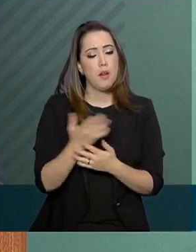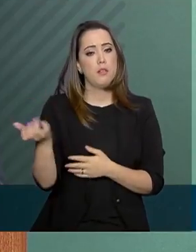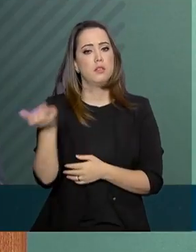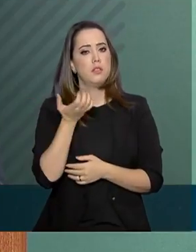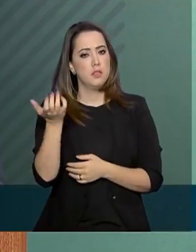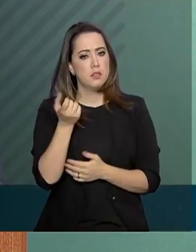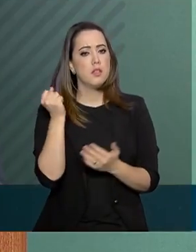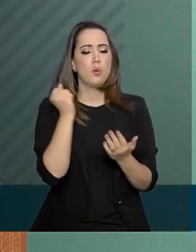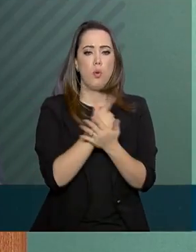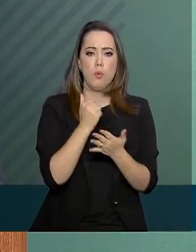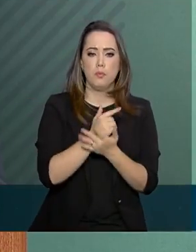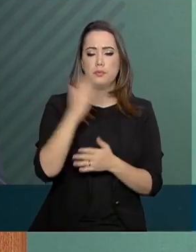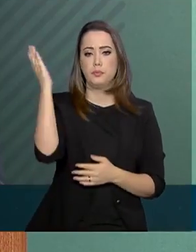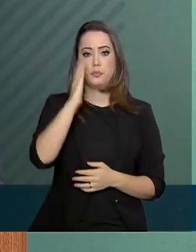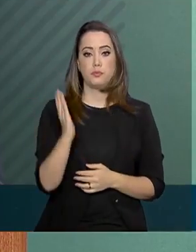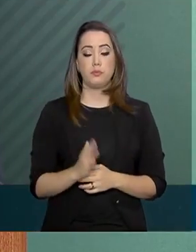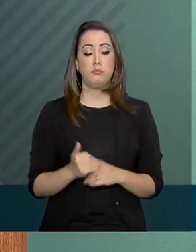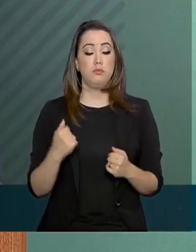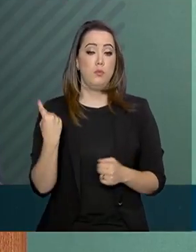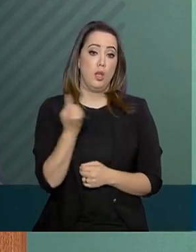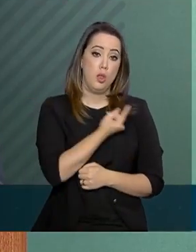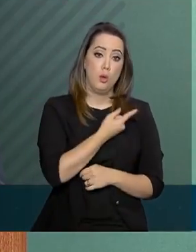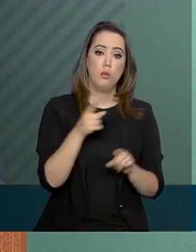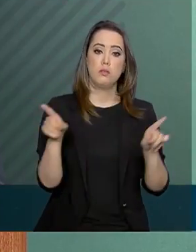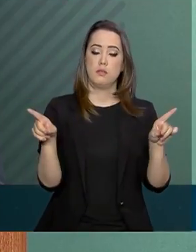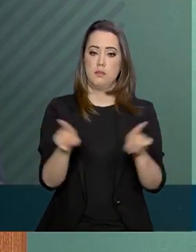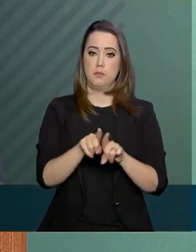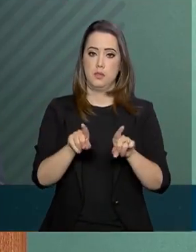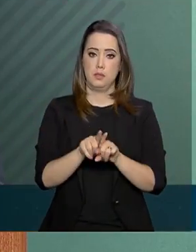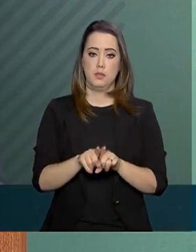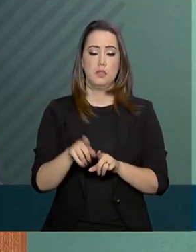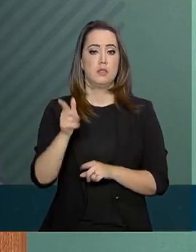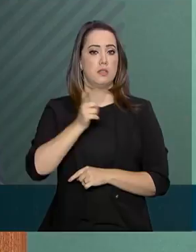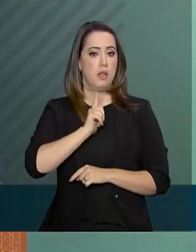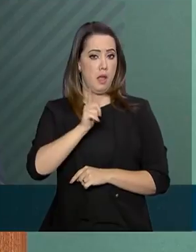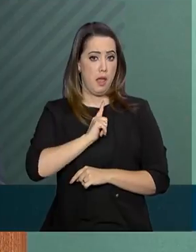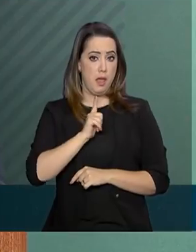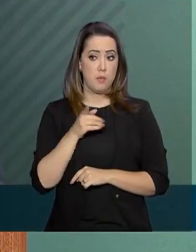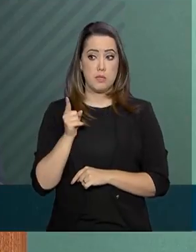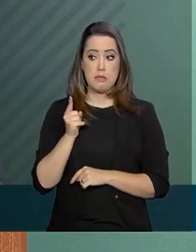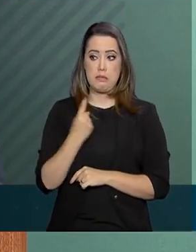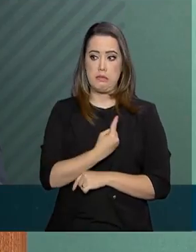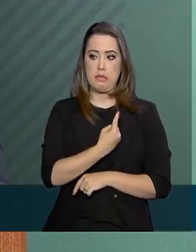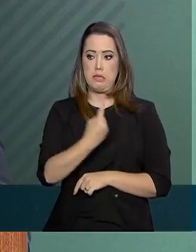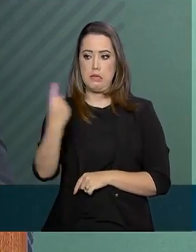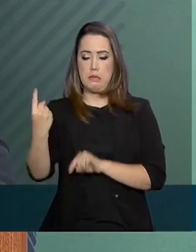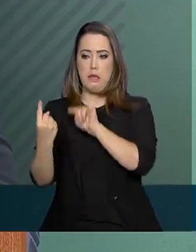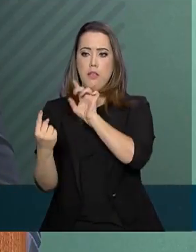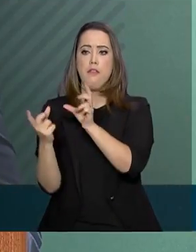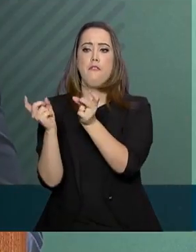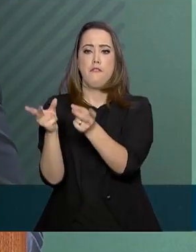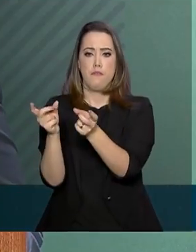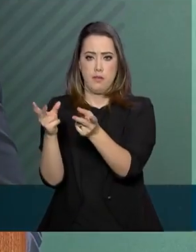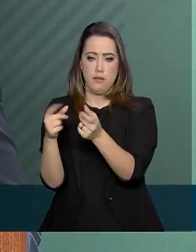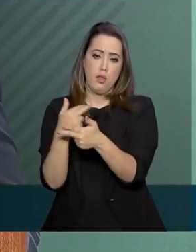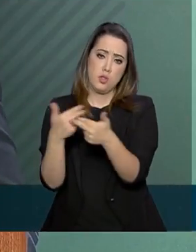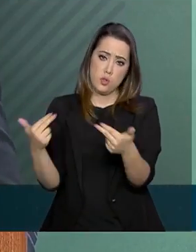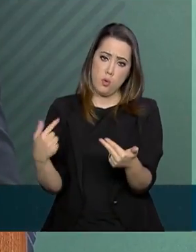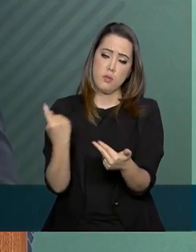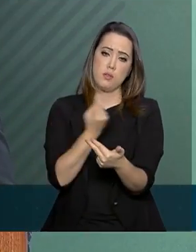comprar do brasil e nós também temos que ir lá vender o nosso peixe